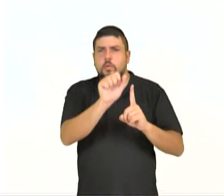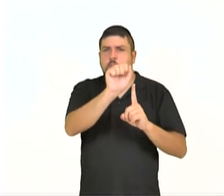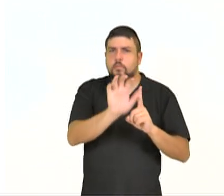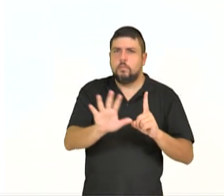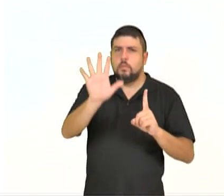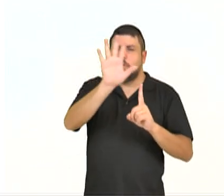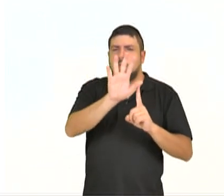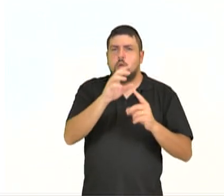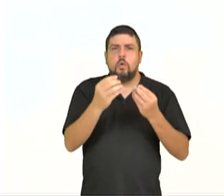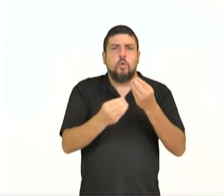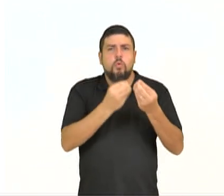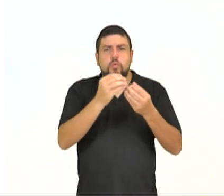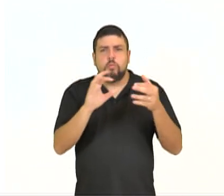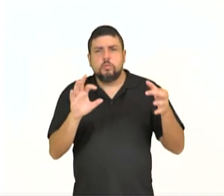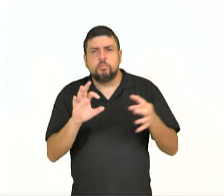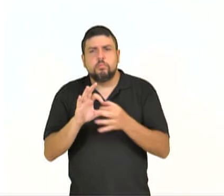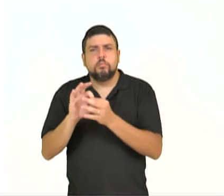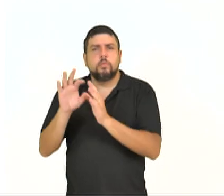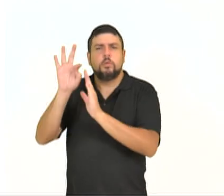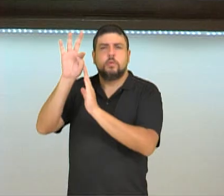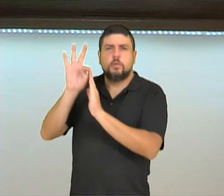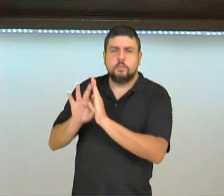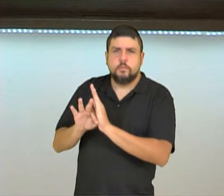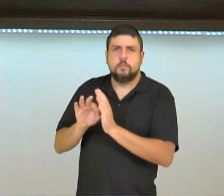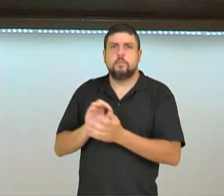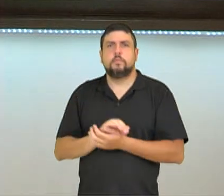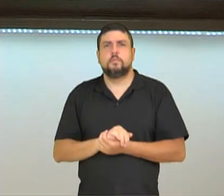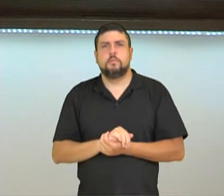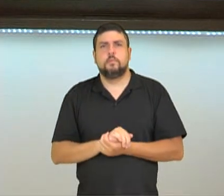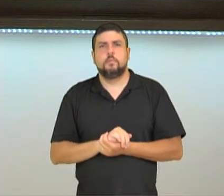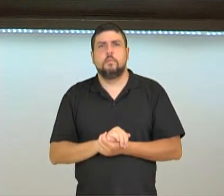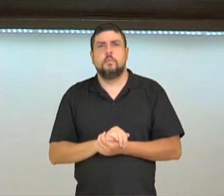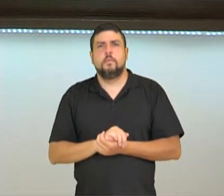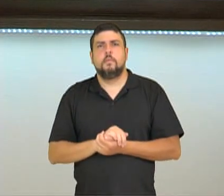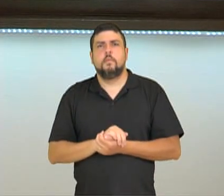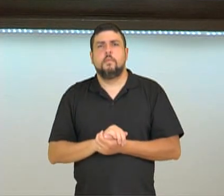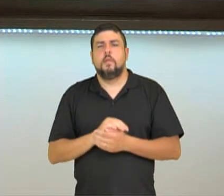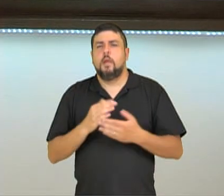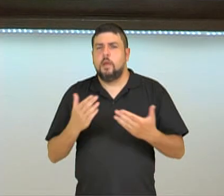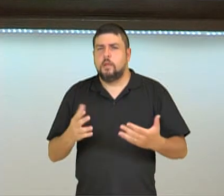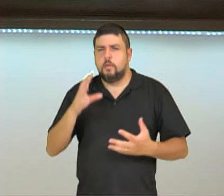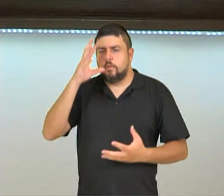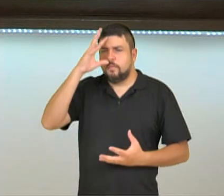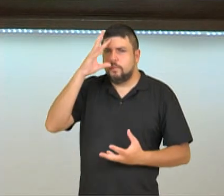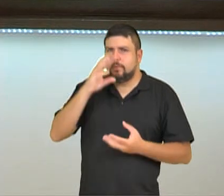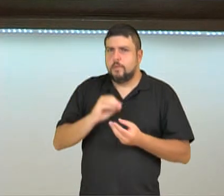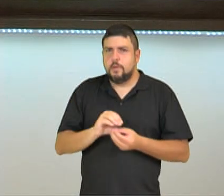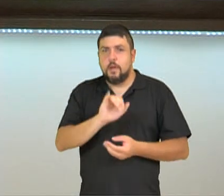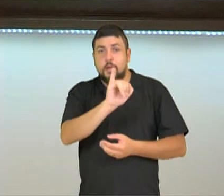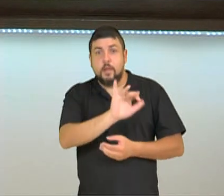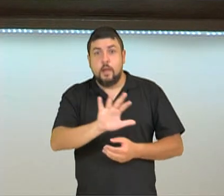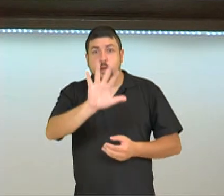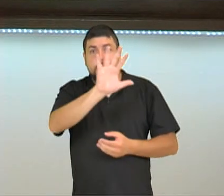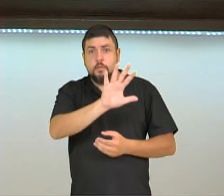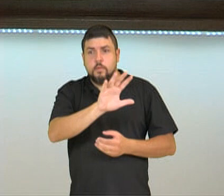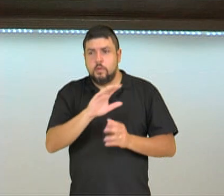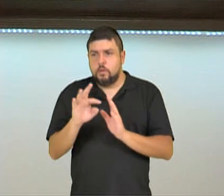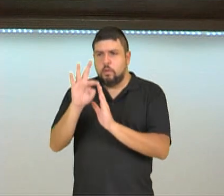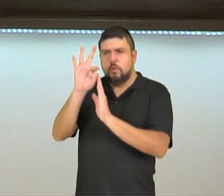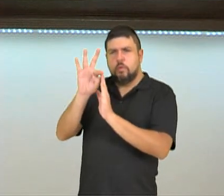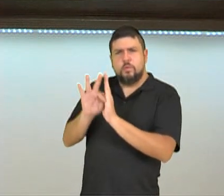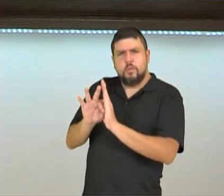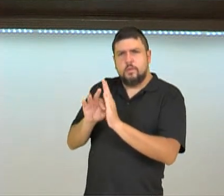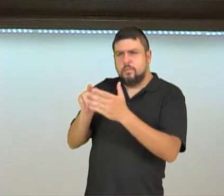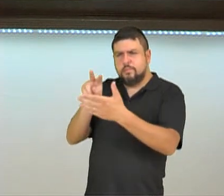ela atribui ao texto. Isso mesmo, conseguimos concluir que a parte não verbal, as imagens ajudam muito na linguagem